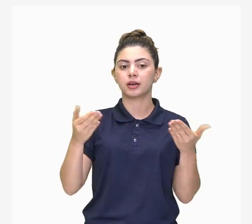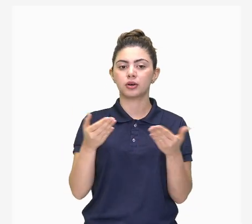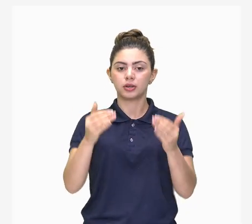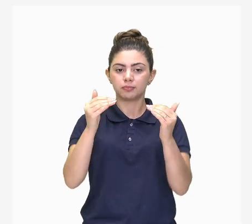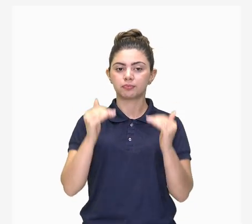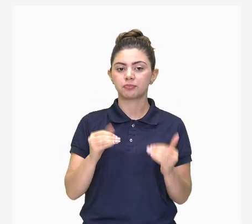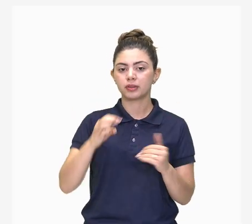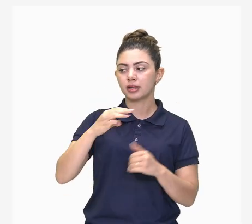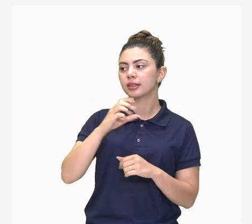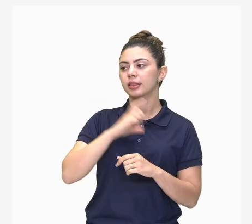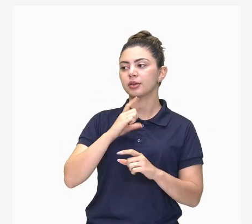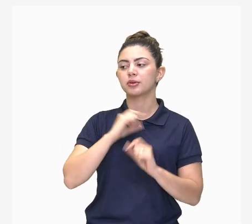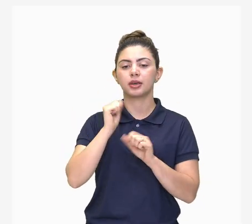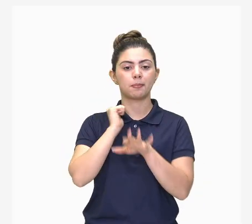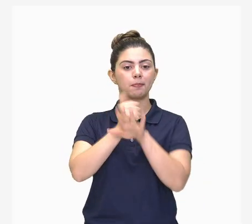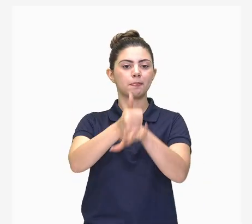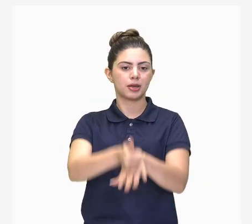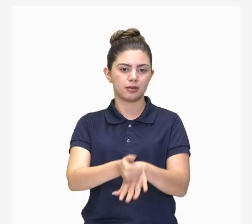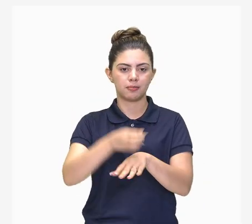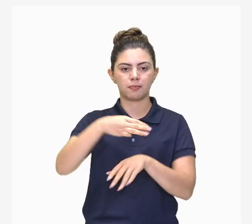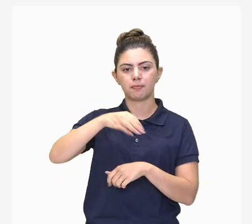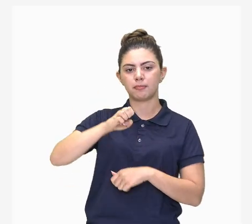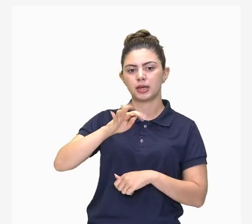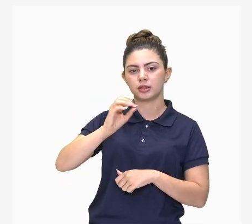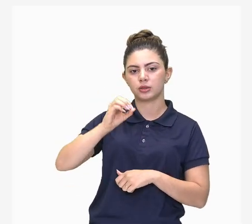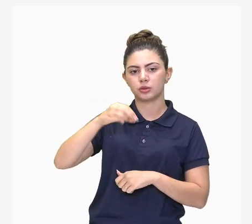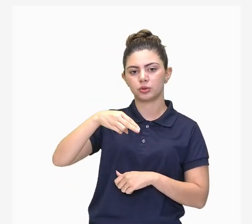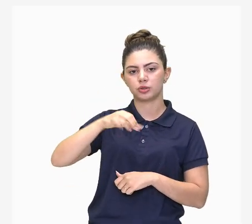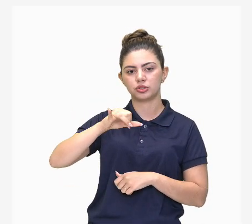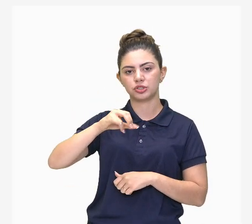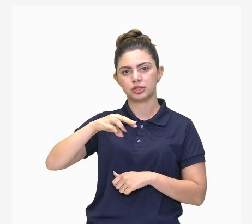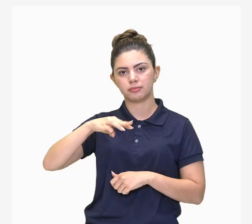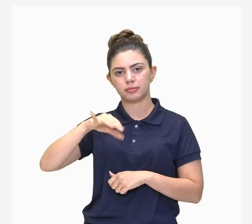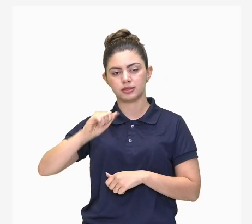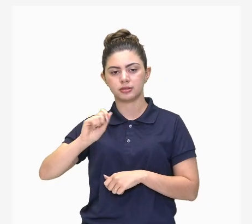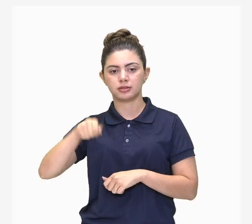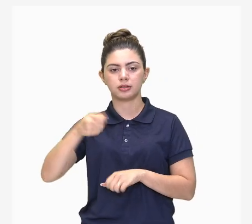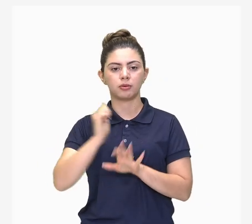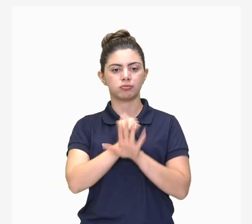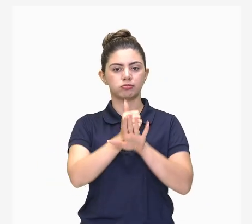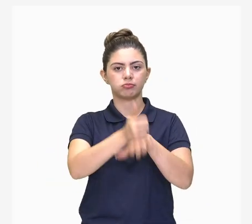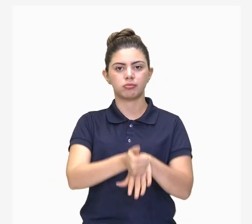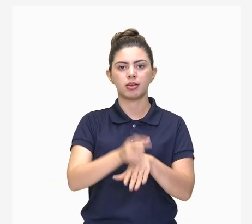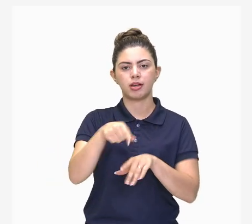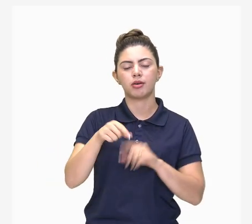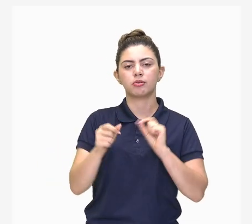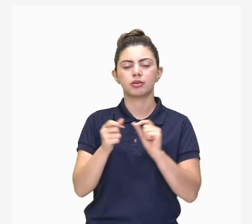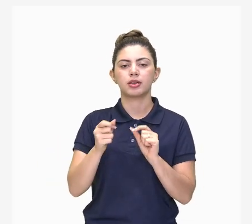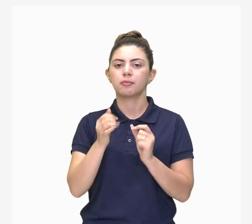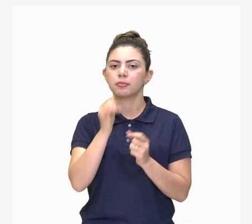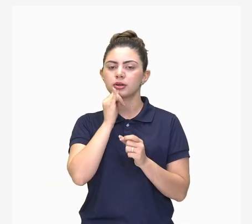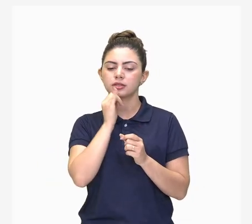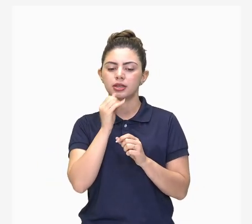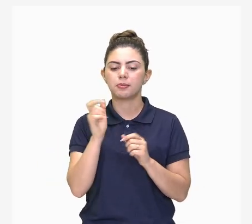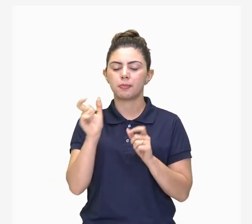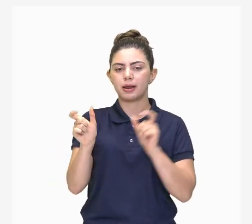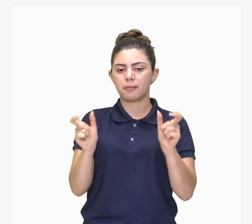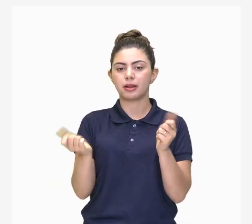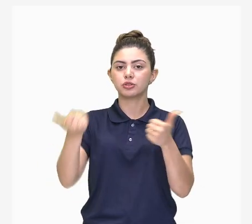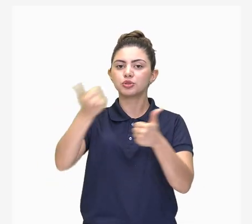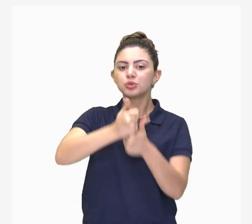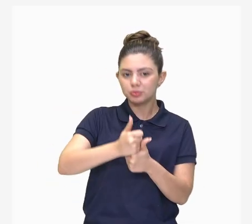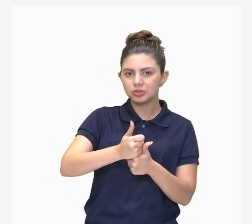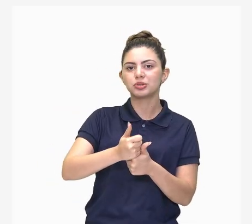metonímia. A metonímia, ela traz para nós a substituição, a troca, né,